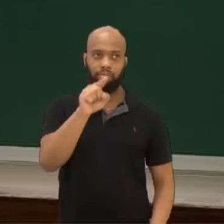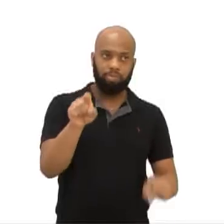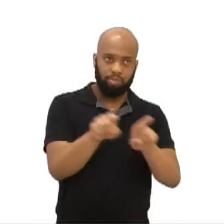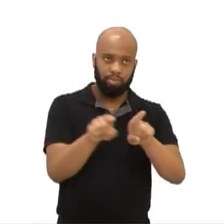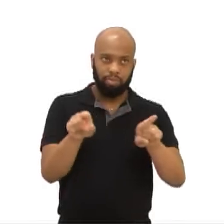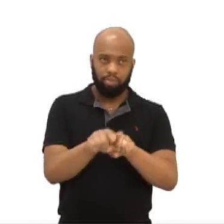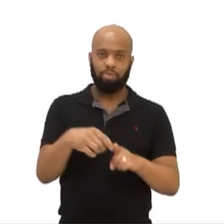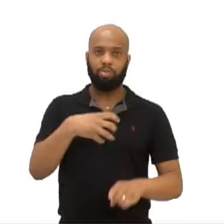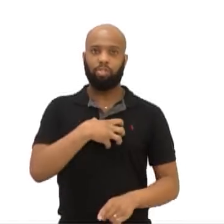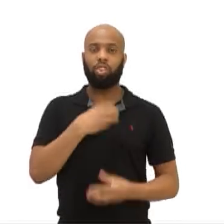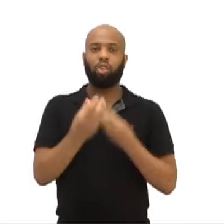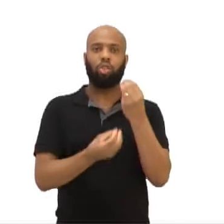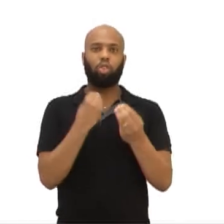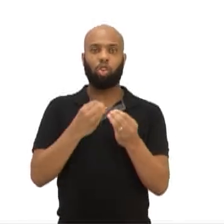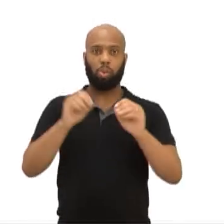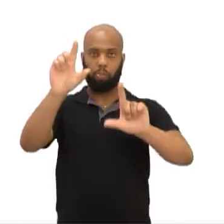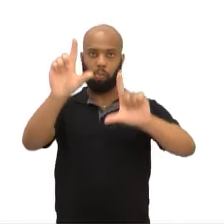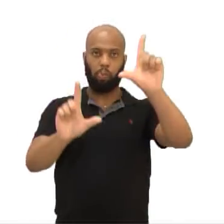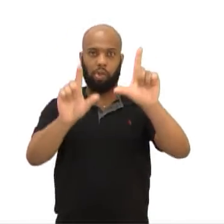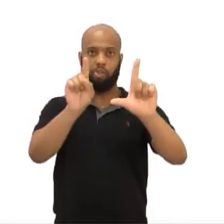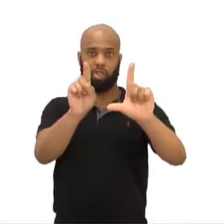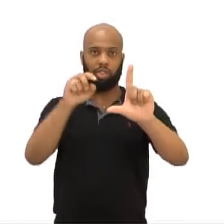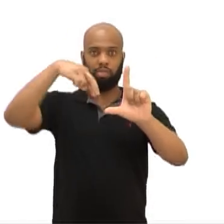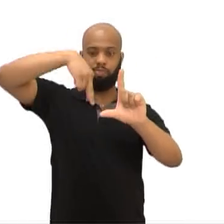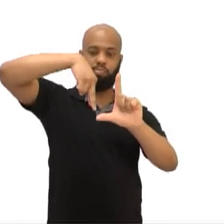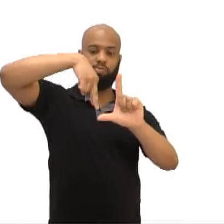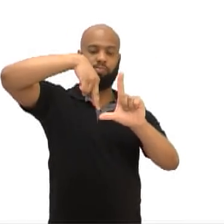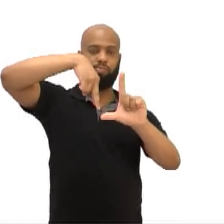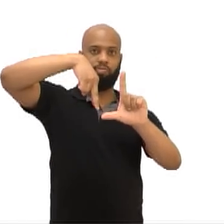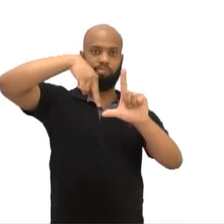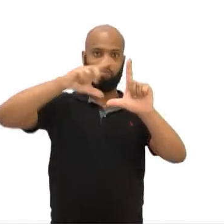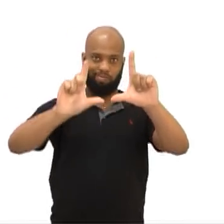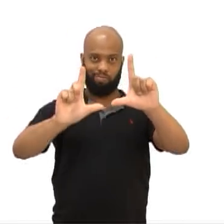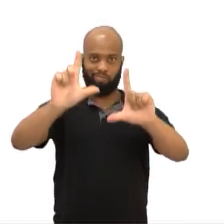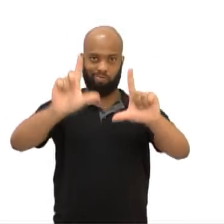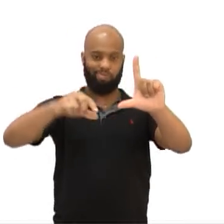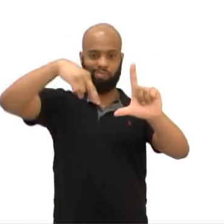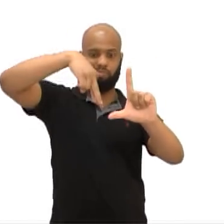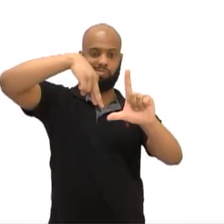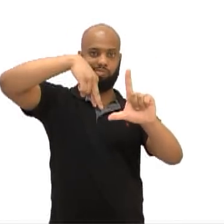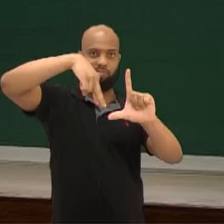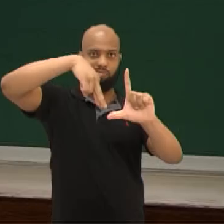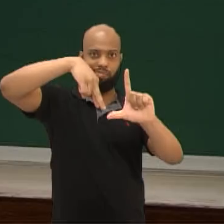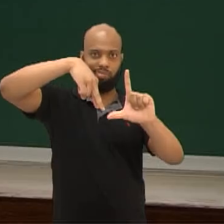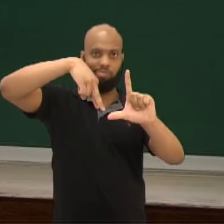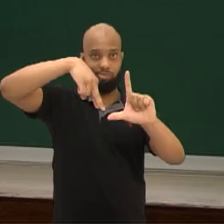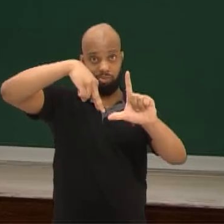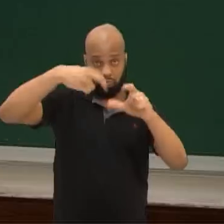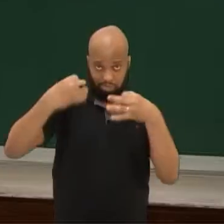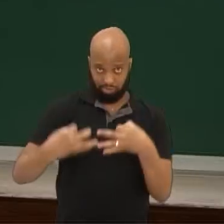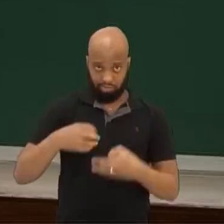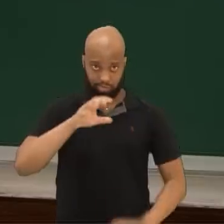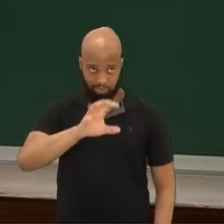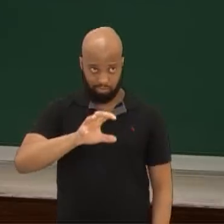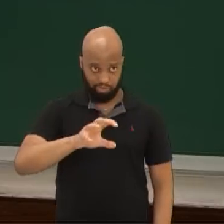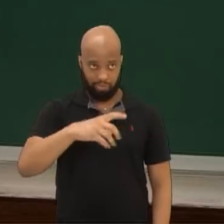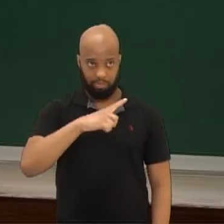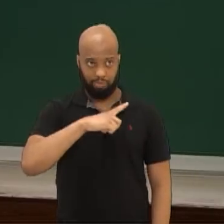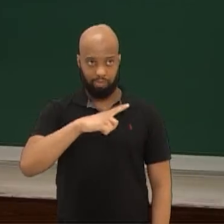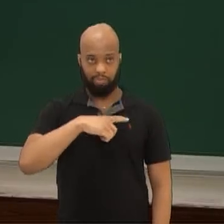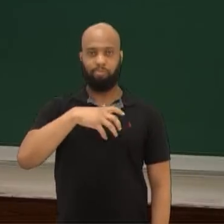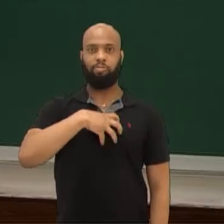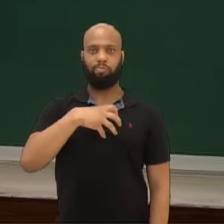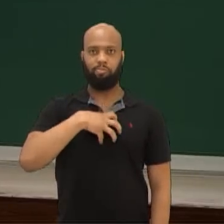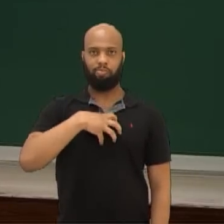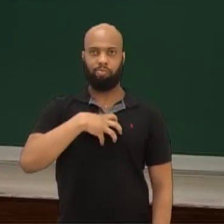também? Vocês ficaram de lado para a TV ou pelo celular, não é? Então, ó, vocês ficaram ou do lado esquerdo ou virado do lado direito. Tanto faz.